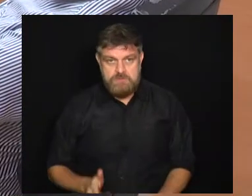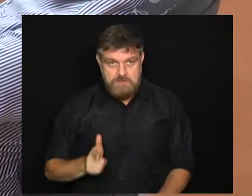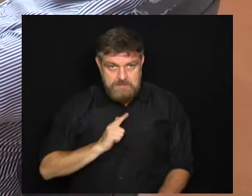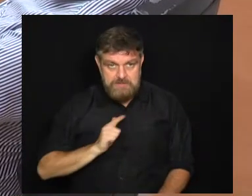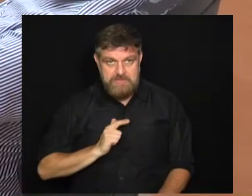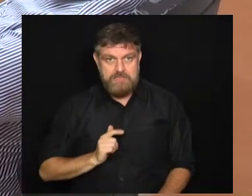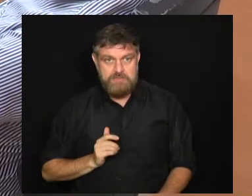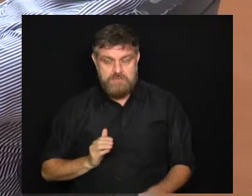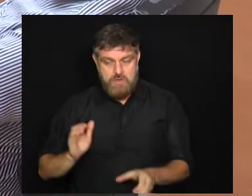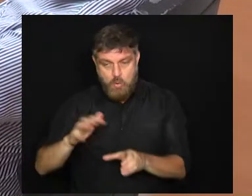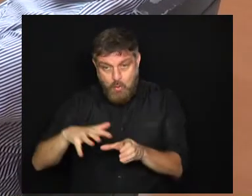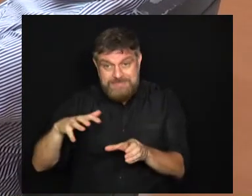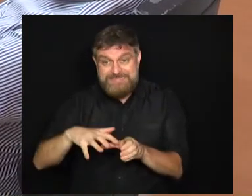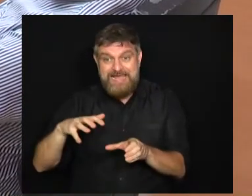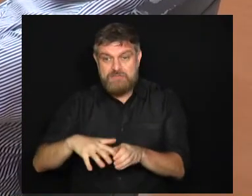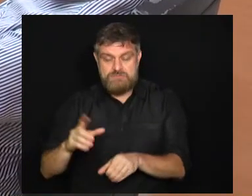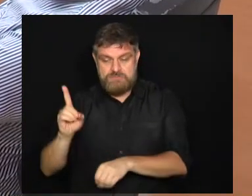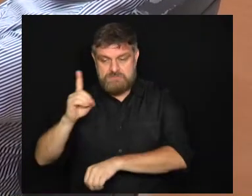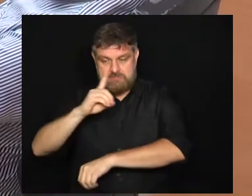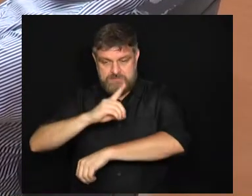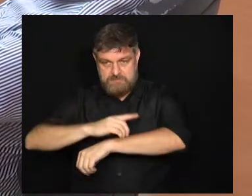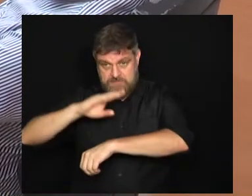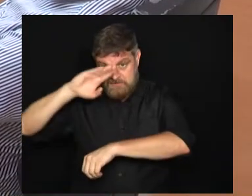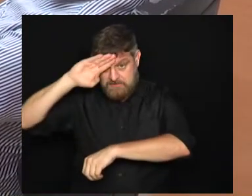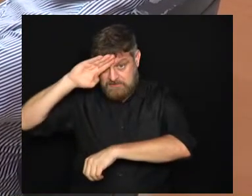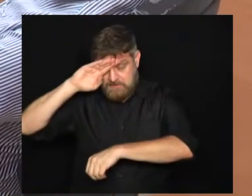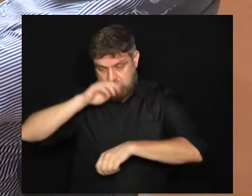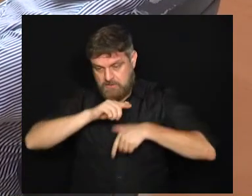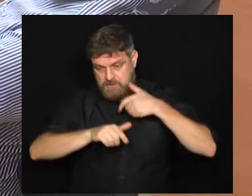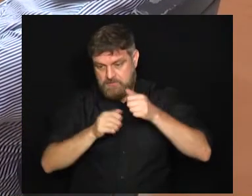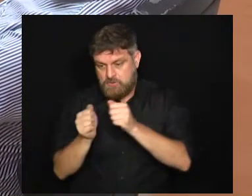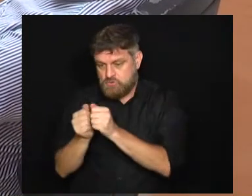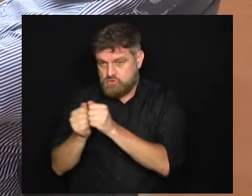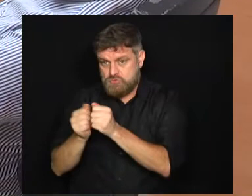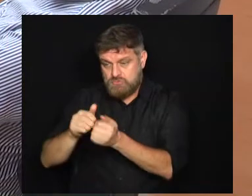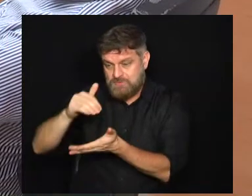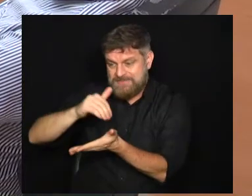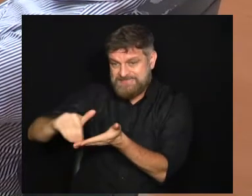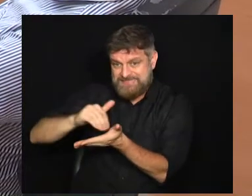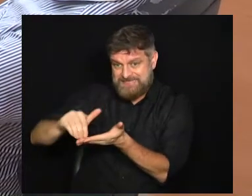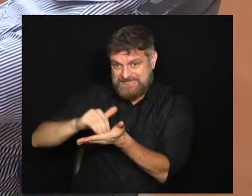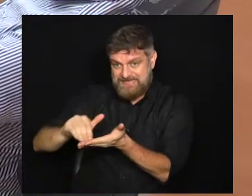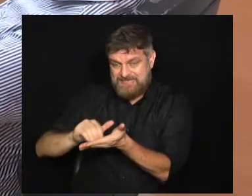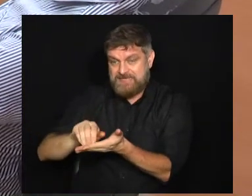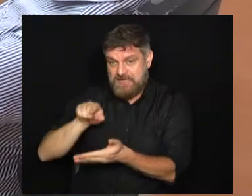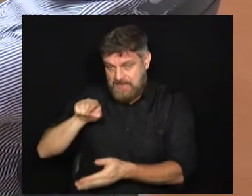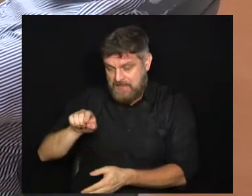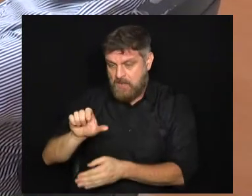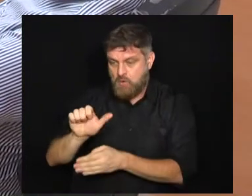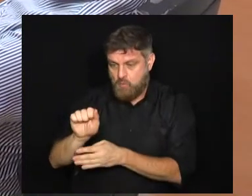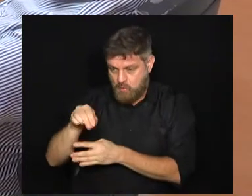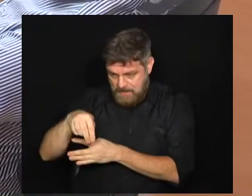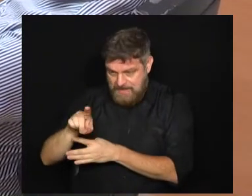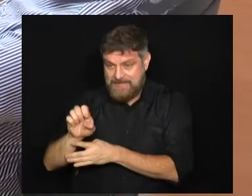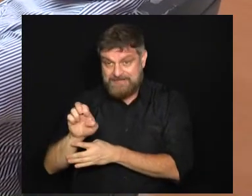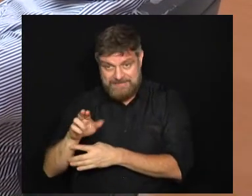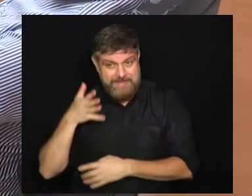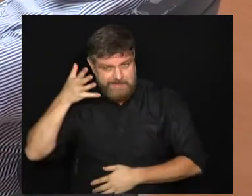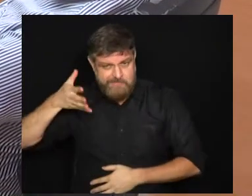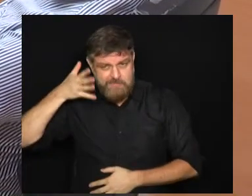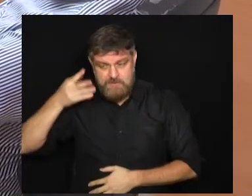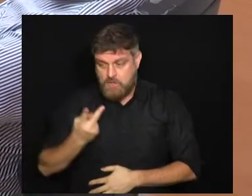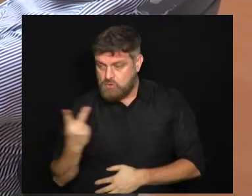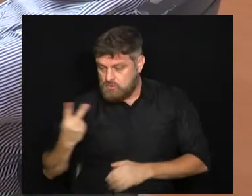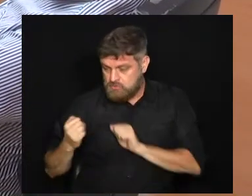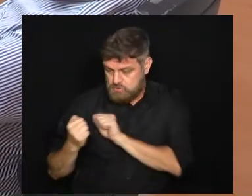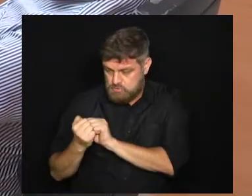dados da dengue, em trabalho junto com o André na secretaria, e junto com o nosso CCH, nós estamos monitorando e não